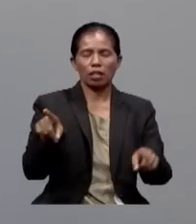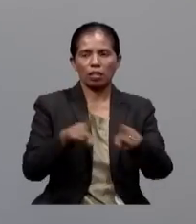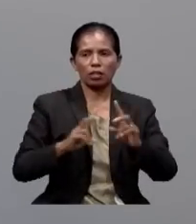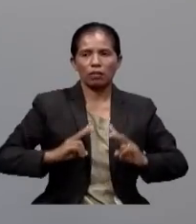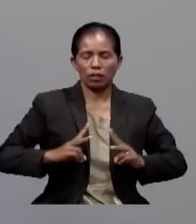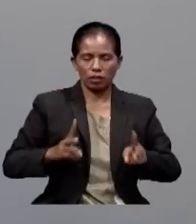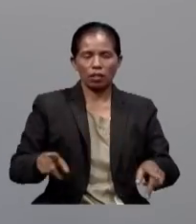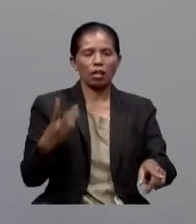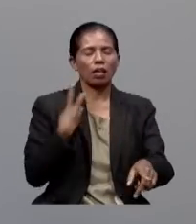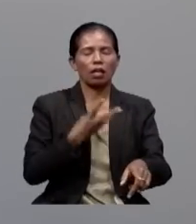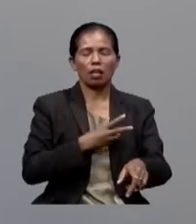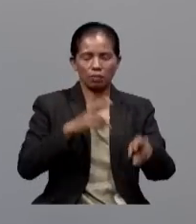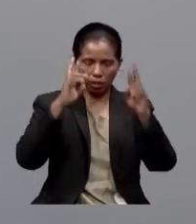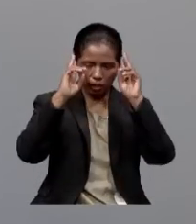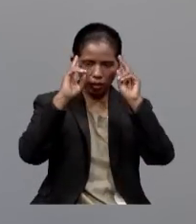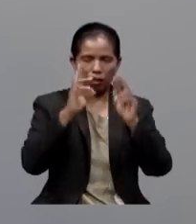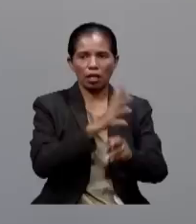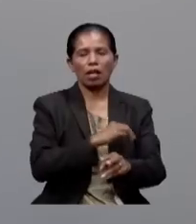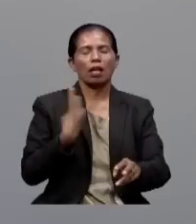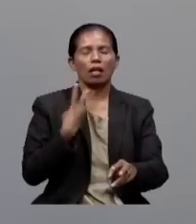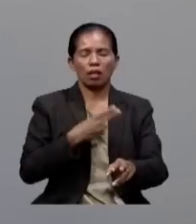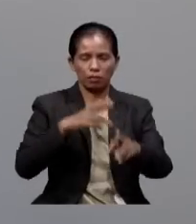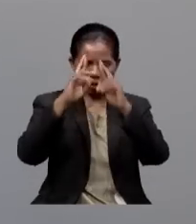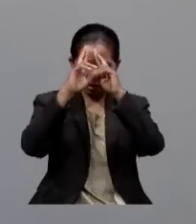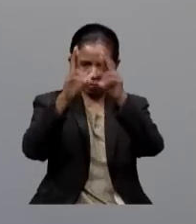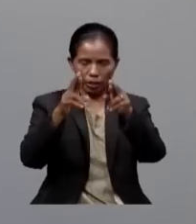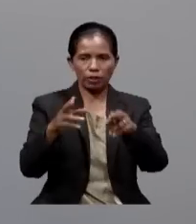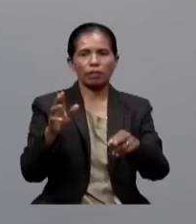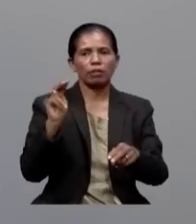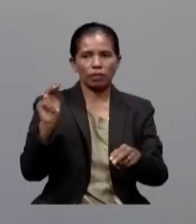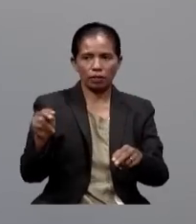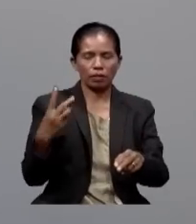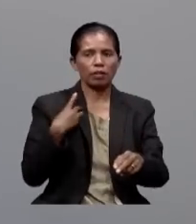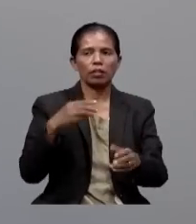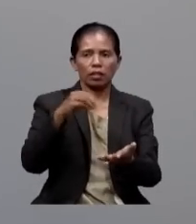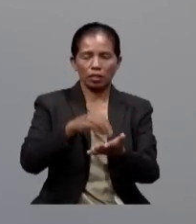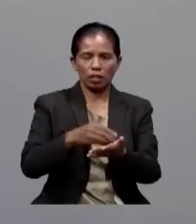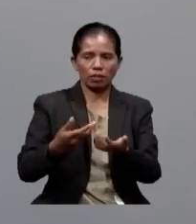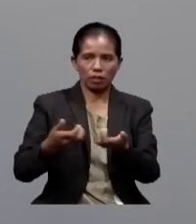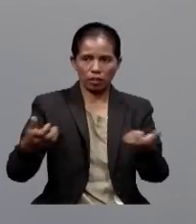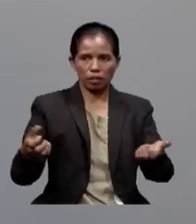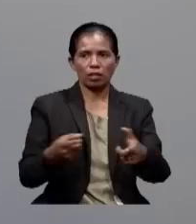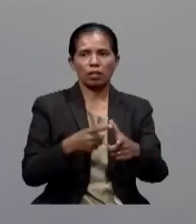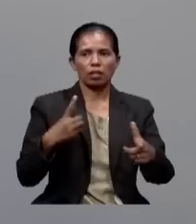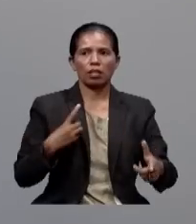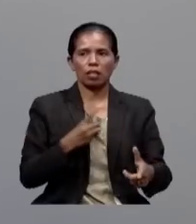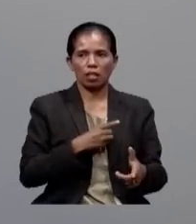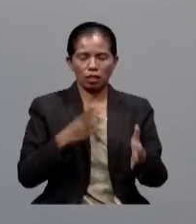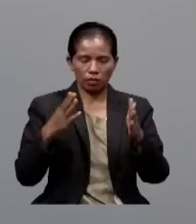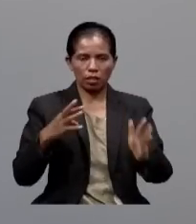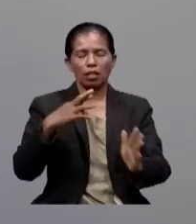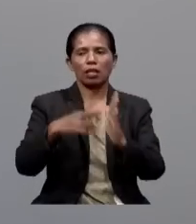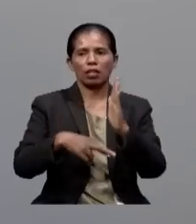me respeito nia né é uma veterano ida mas be tau ketak ehne deputado é regulariza